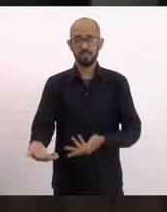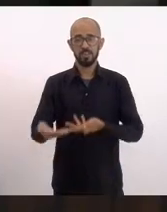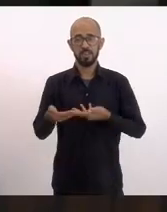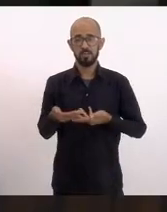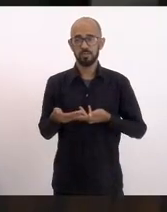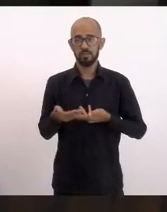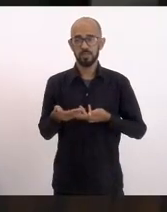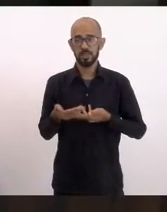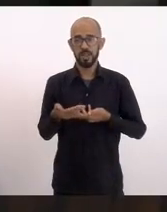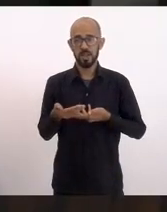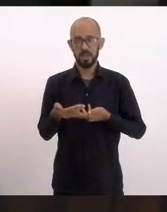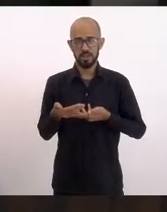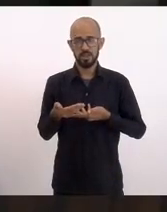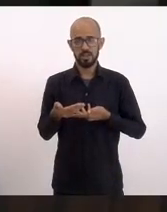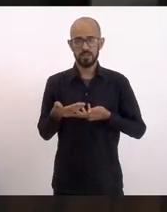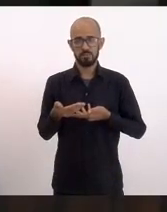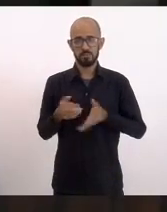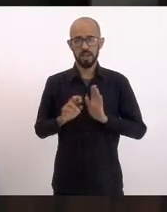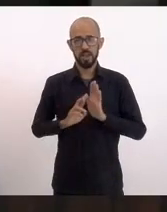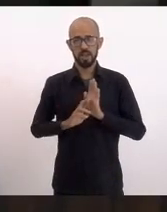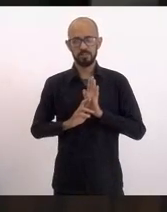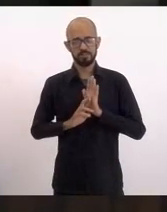Queria chamar... Para simbolicamente tomar posse...